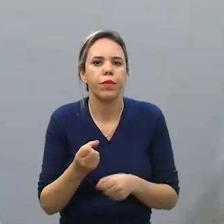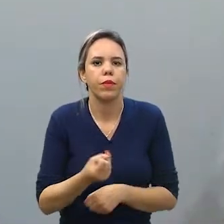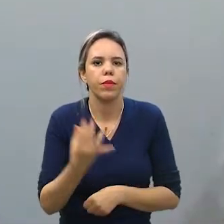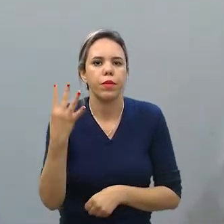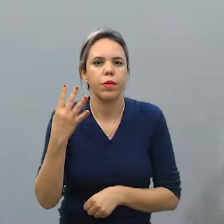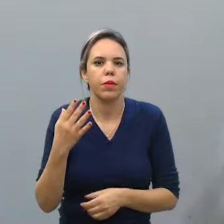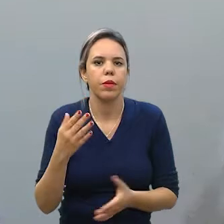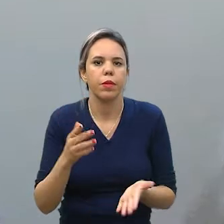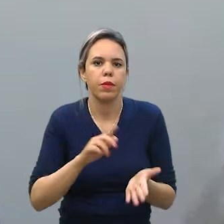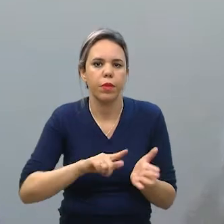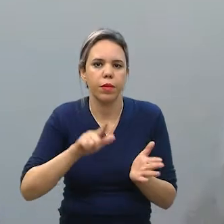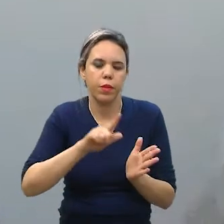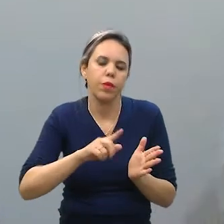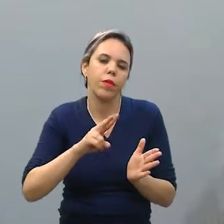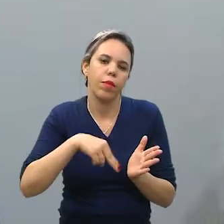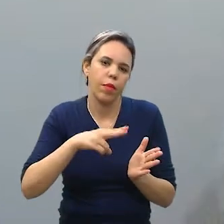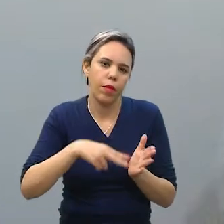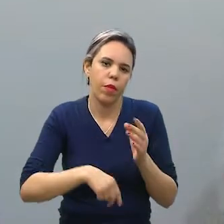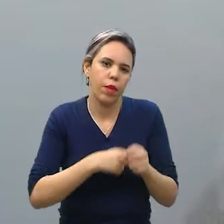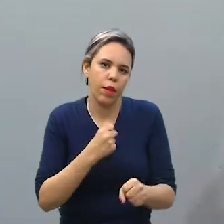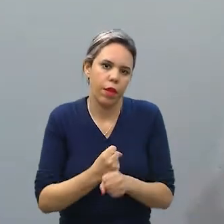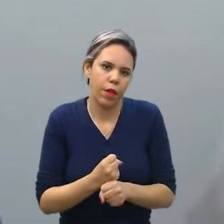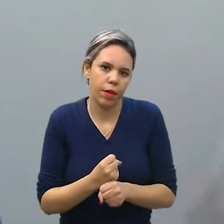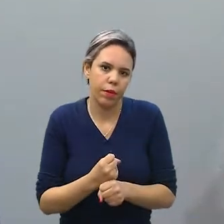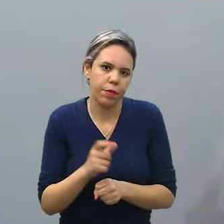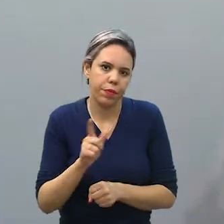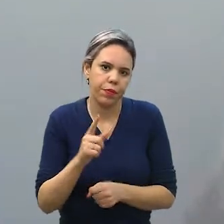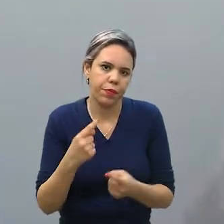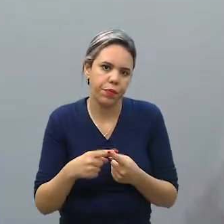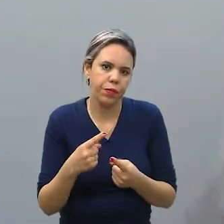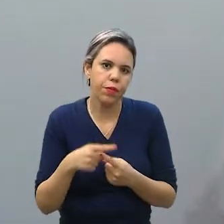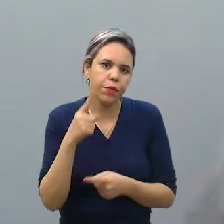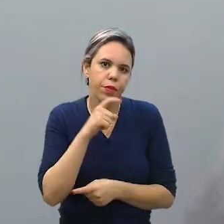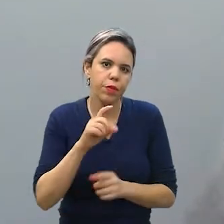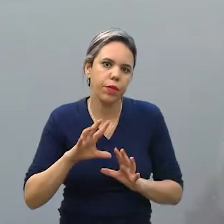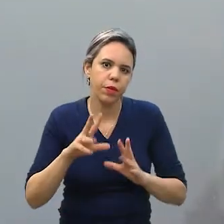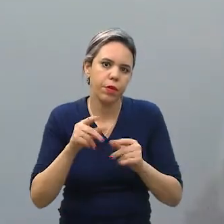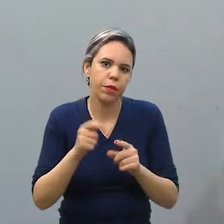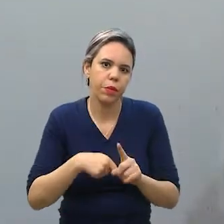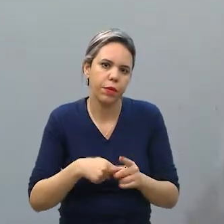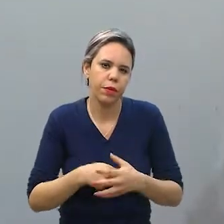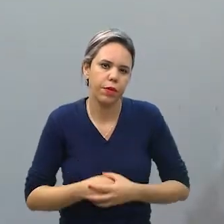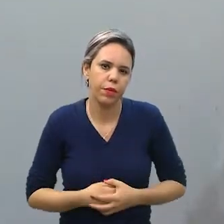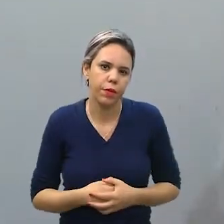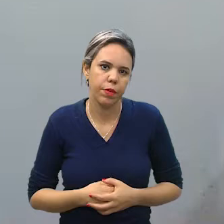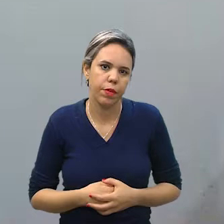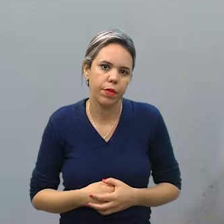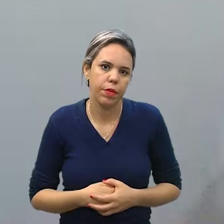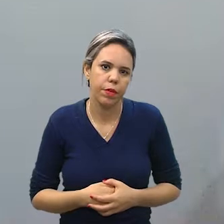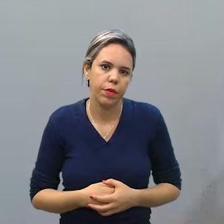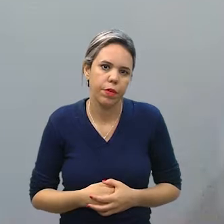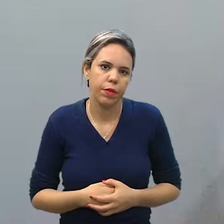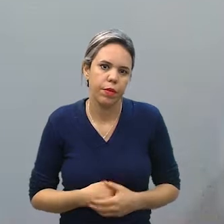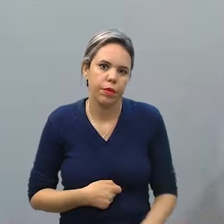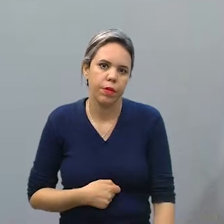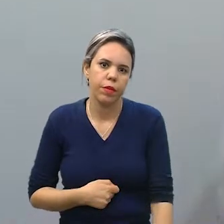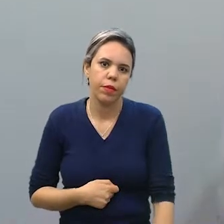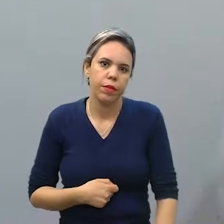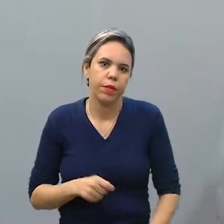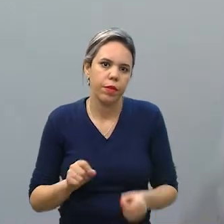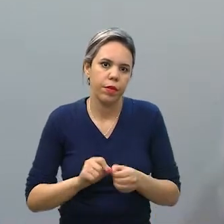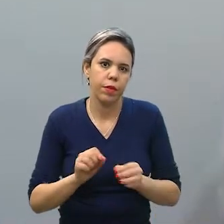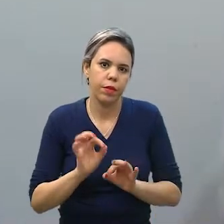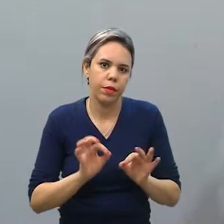quantidade de obras ao longo do ano, porque, obviamente, é difícil ler tudo no último mês, né, vamos supor. Para fazer